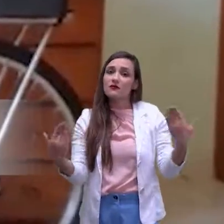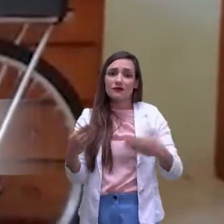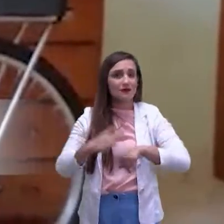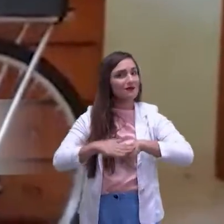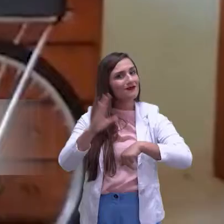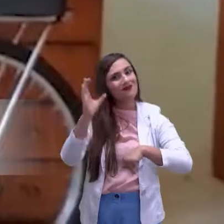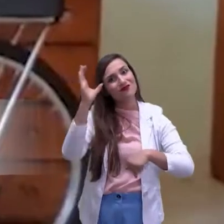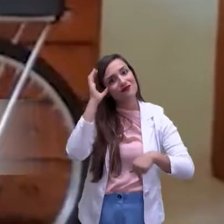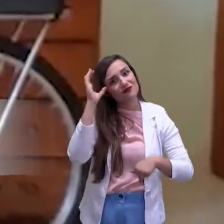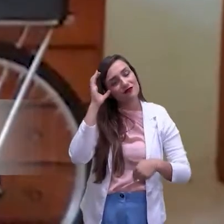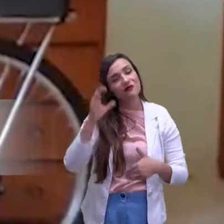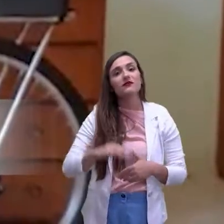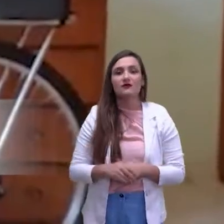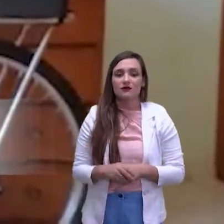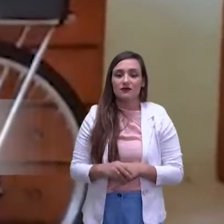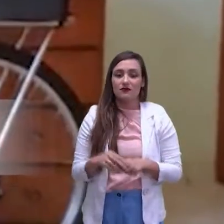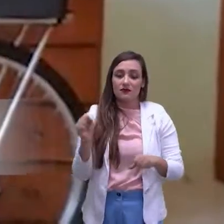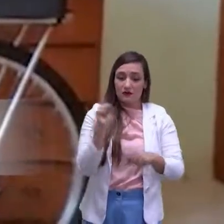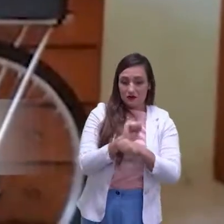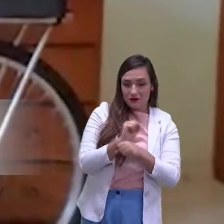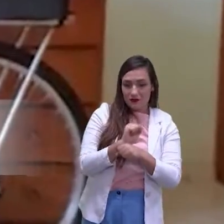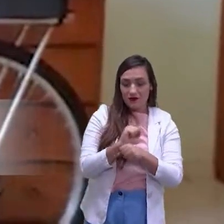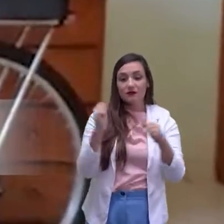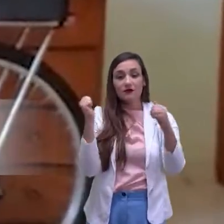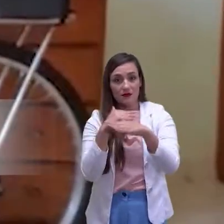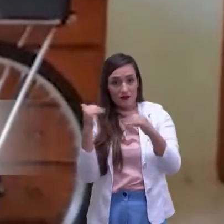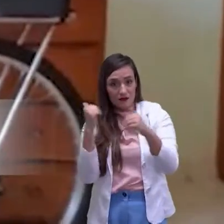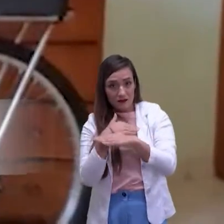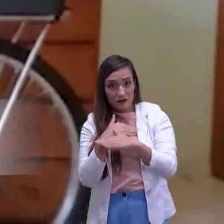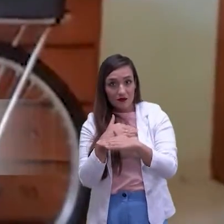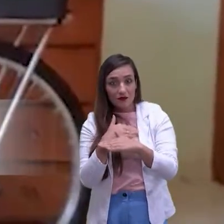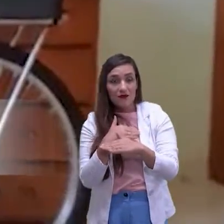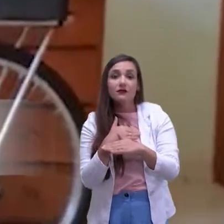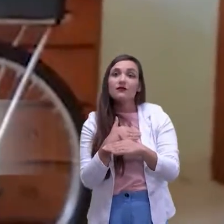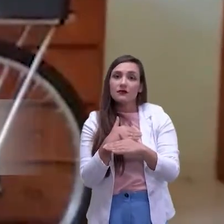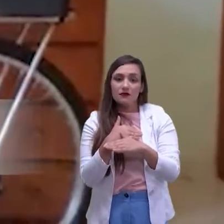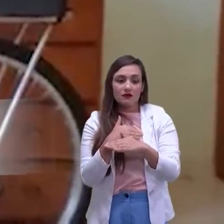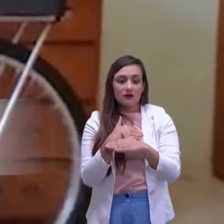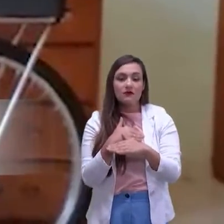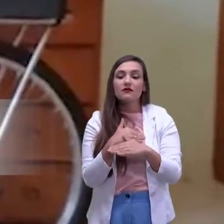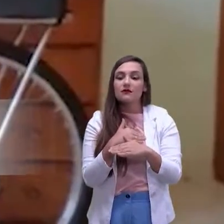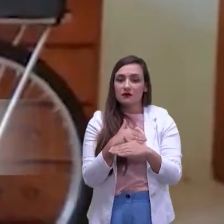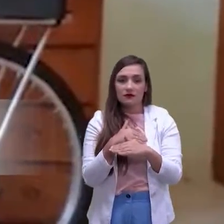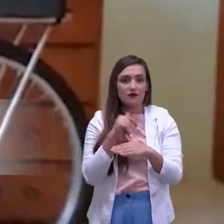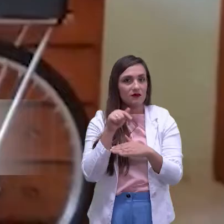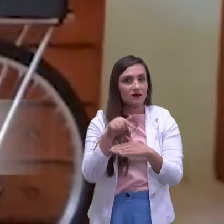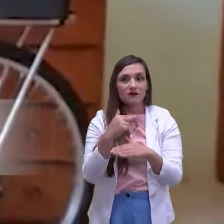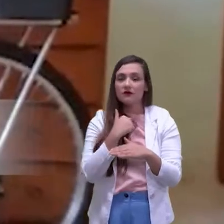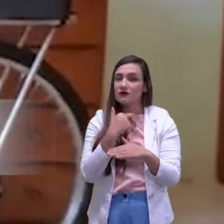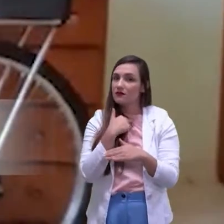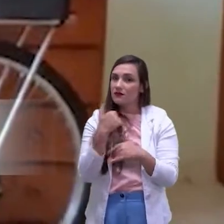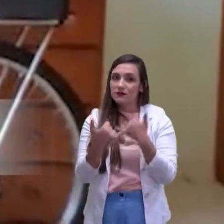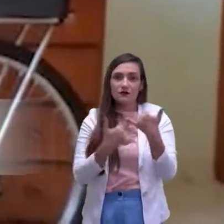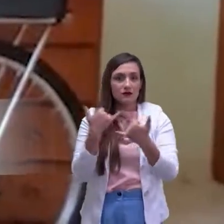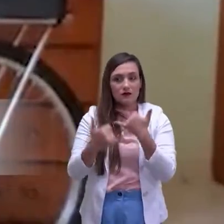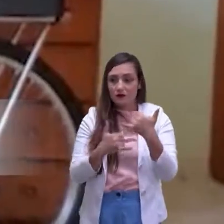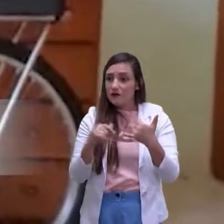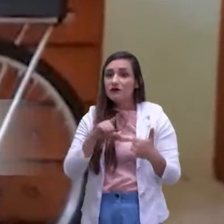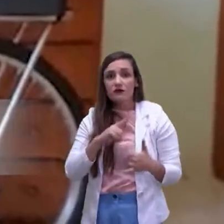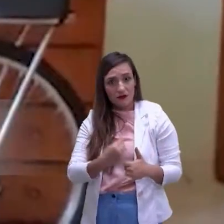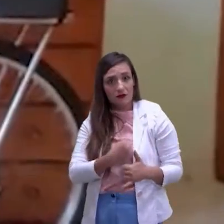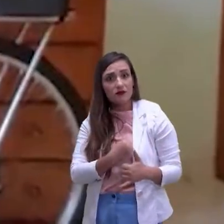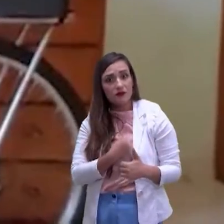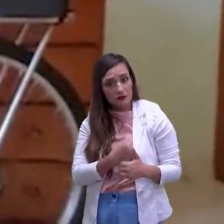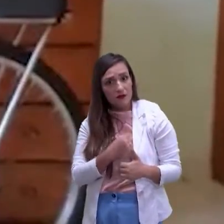consciência de que carro, trânsito motorizado são coisas que não se brincam, que